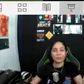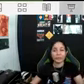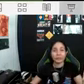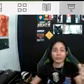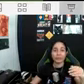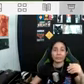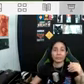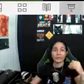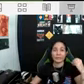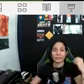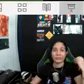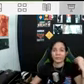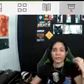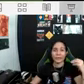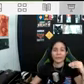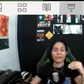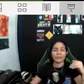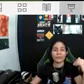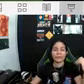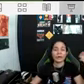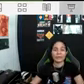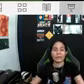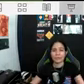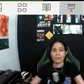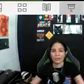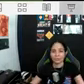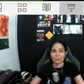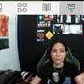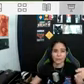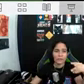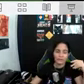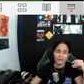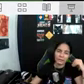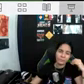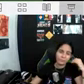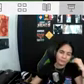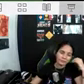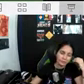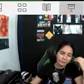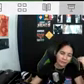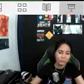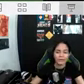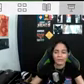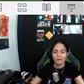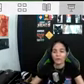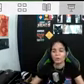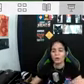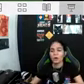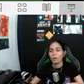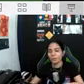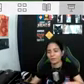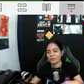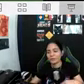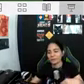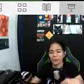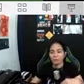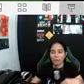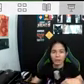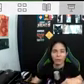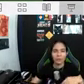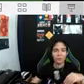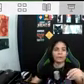mas também pode ser, por exemplo, em relação à origem da pessoa, se ela, por exemplo, é aqui do Brasil, ou se